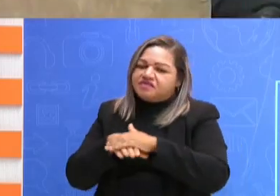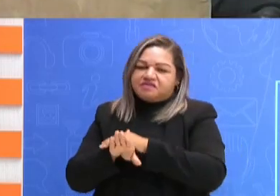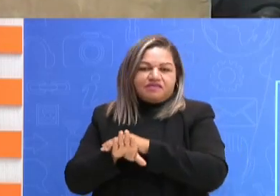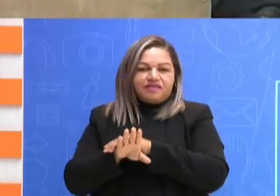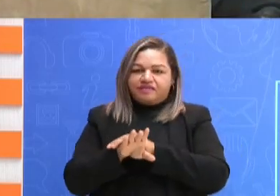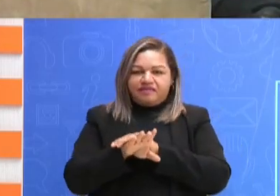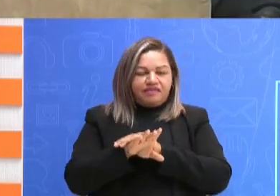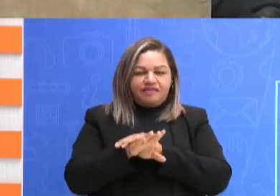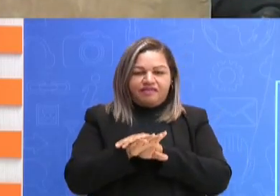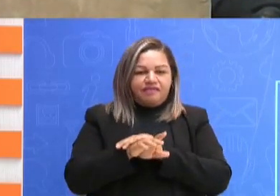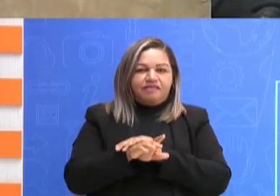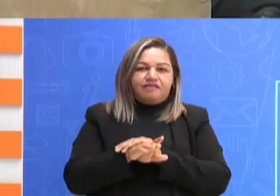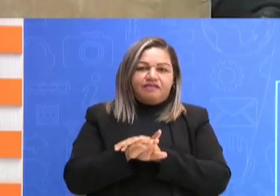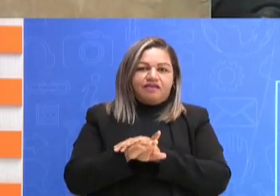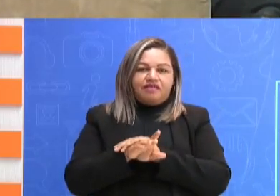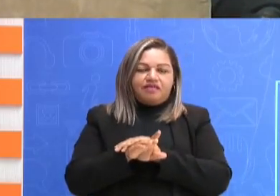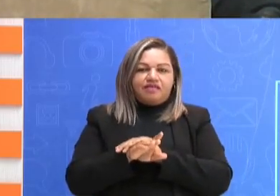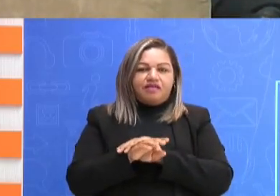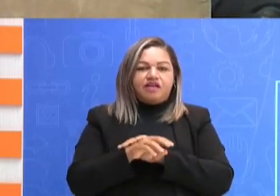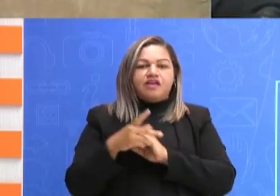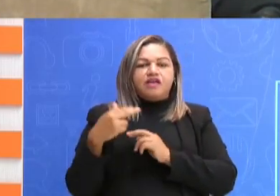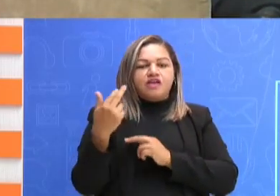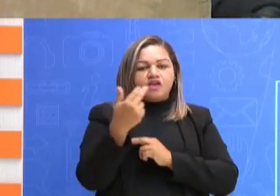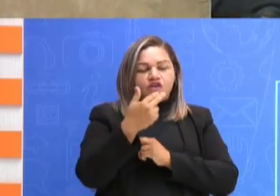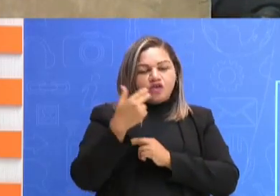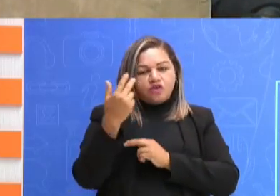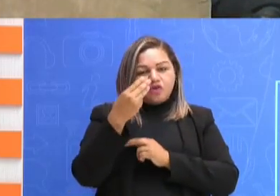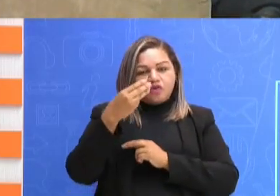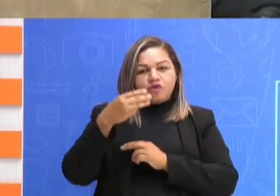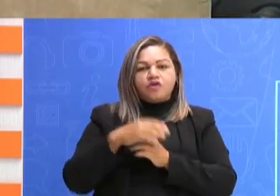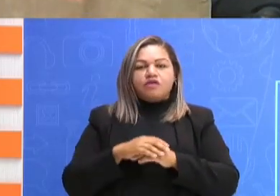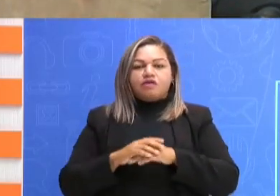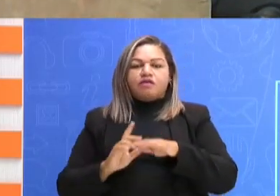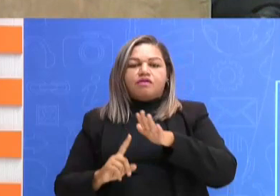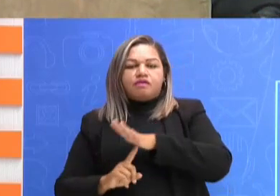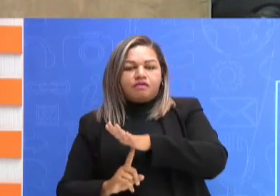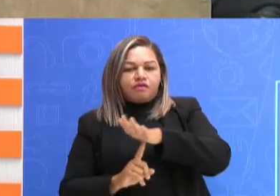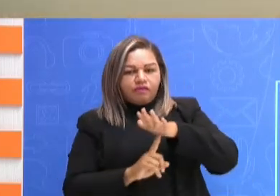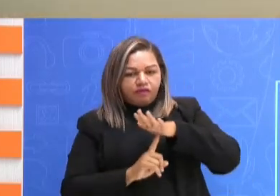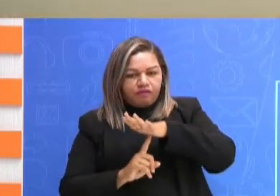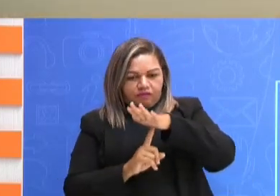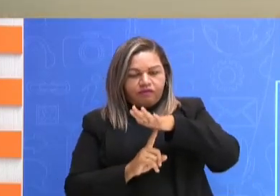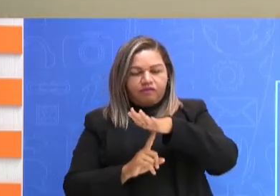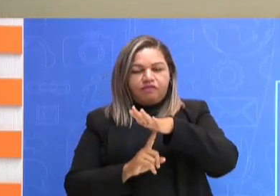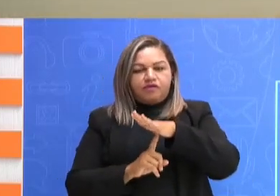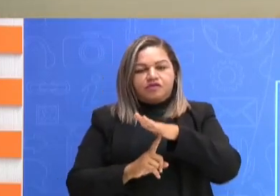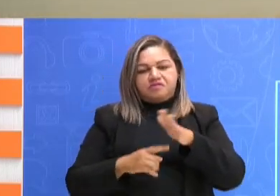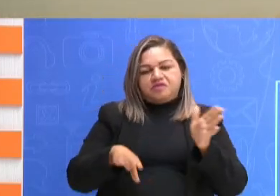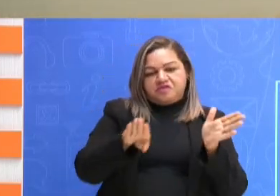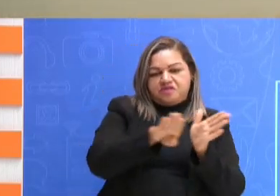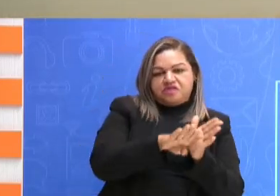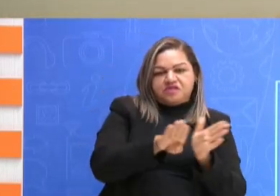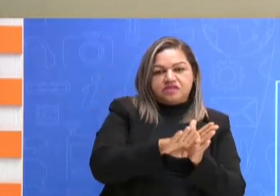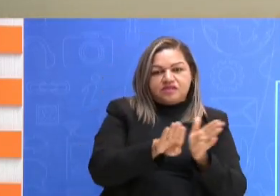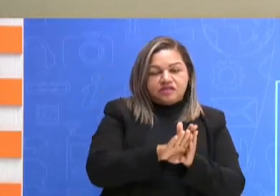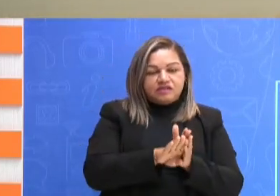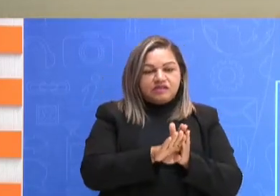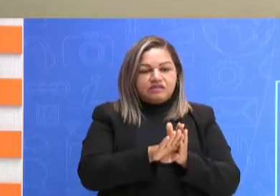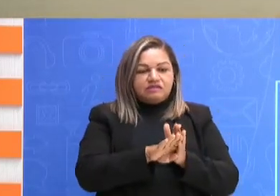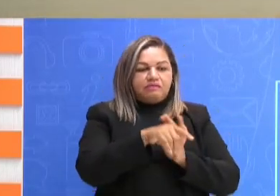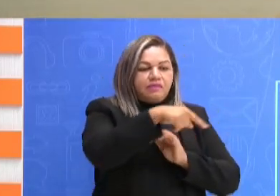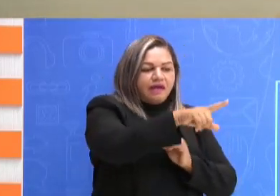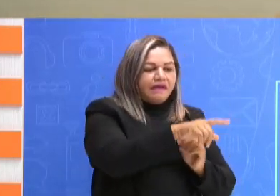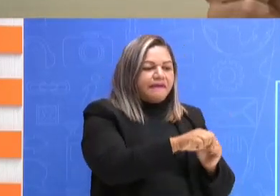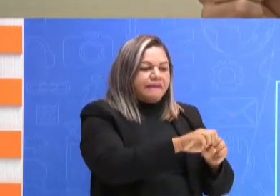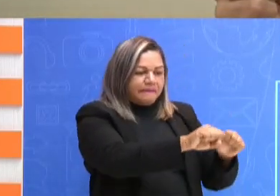Central, né, prefeito? Ter chegado, igual ao Mercado Central. O dono do box lá tem a permissão de usar durante 10, 20 anos. E o mais importante, você não tem que chegar cedo para botar, para pegar